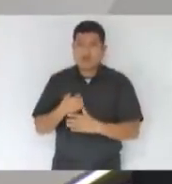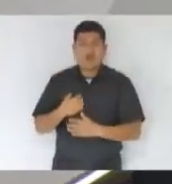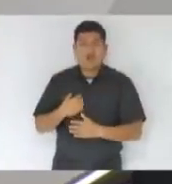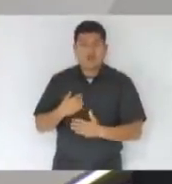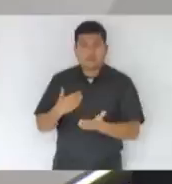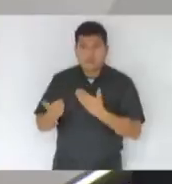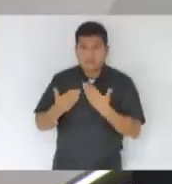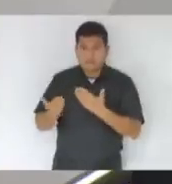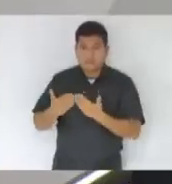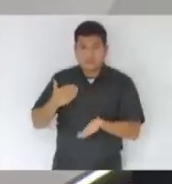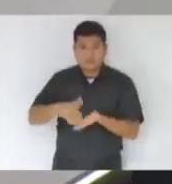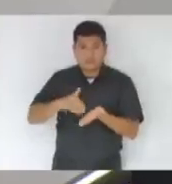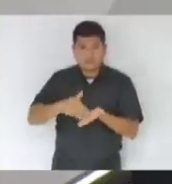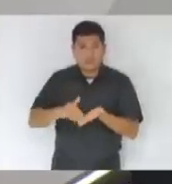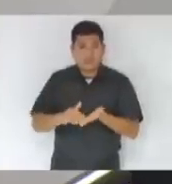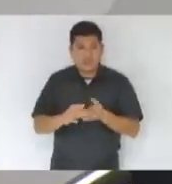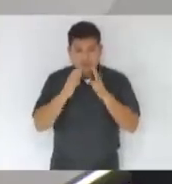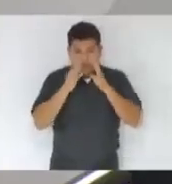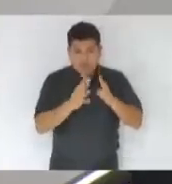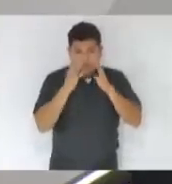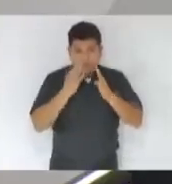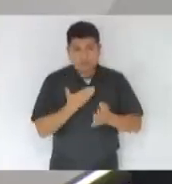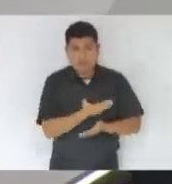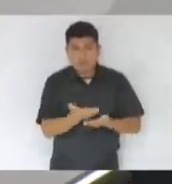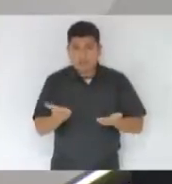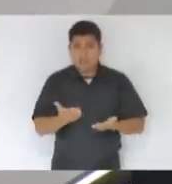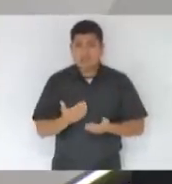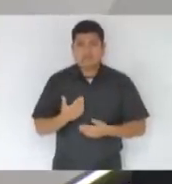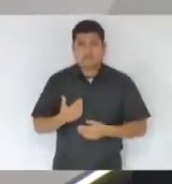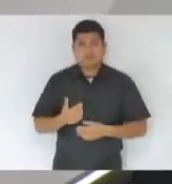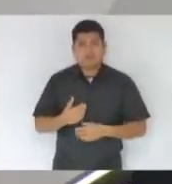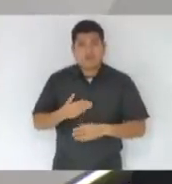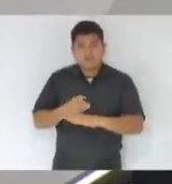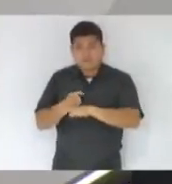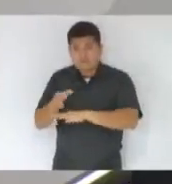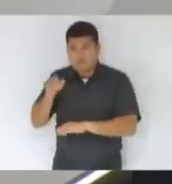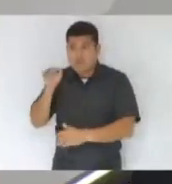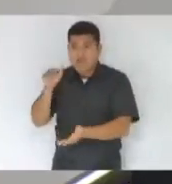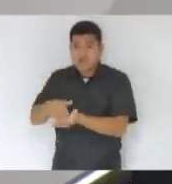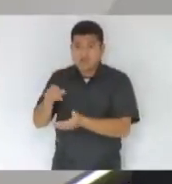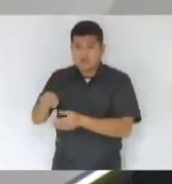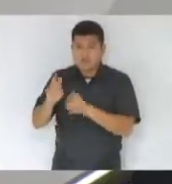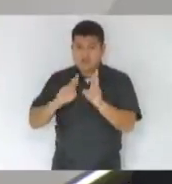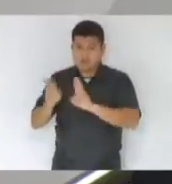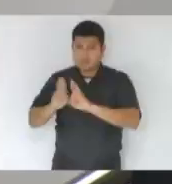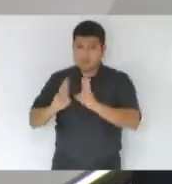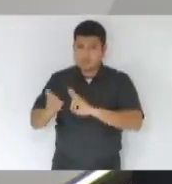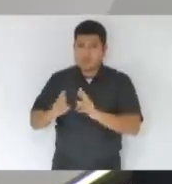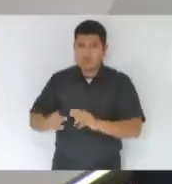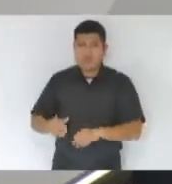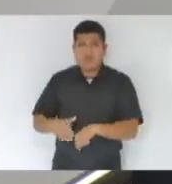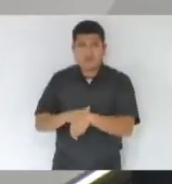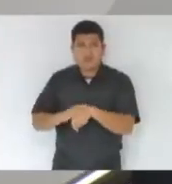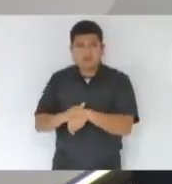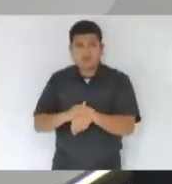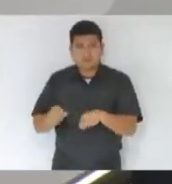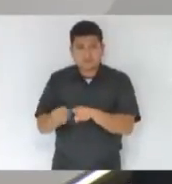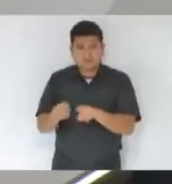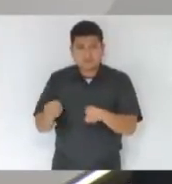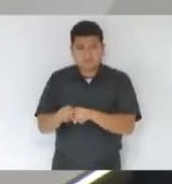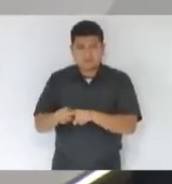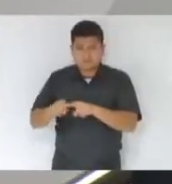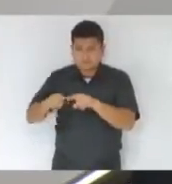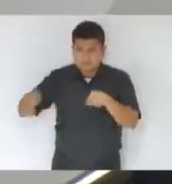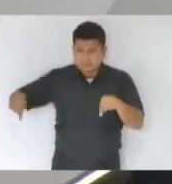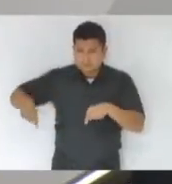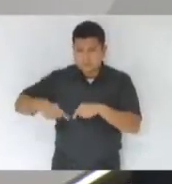os manifestantes. O senhor secretário foi até a rodovia conversar também, atendeu no seu gabinete, pegou